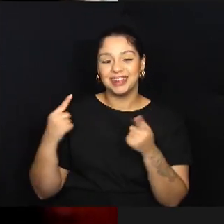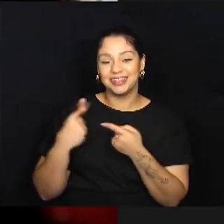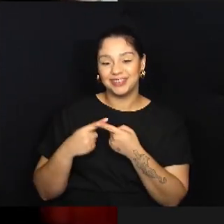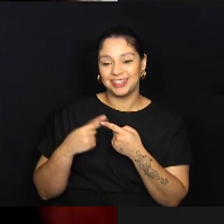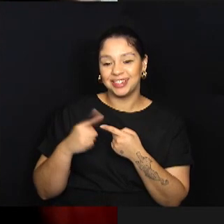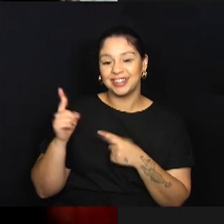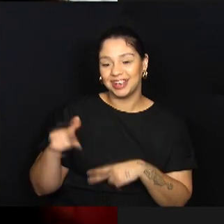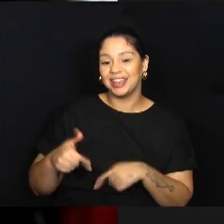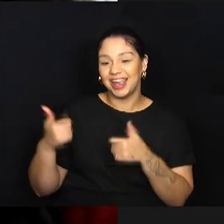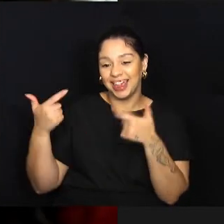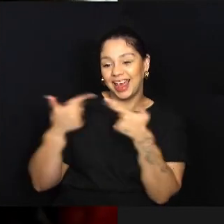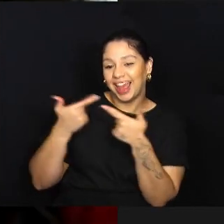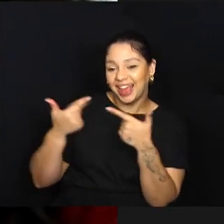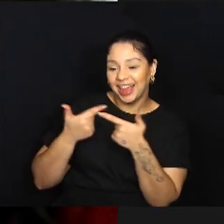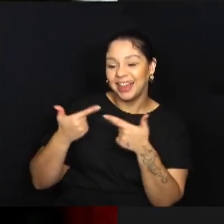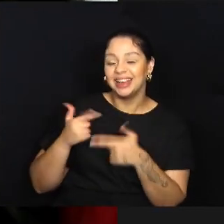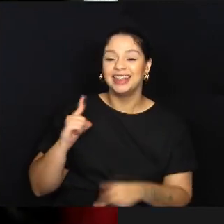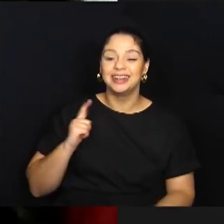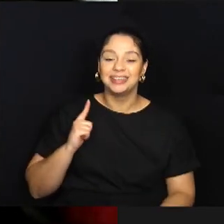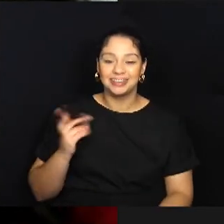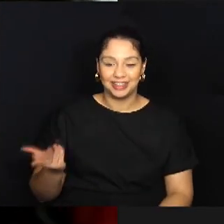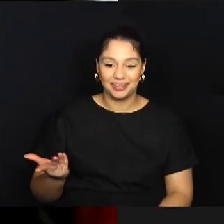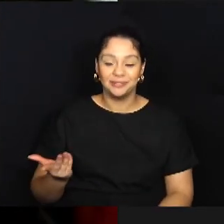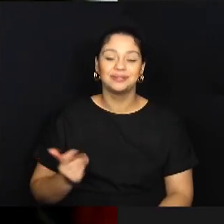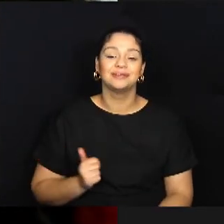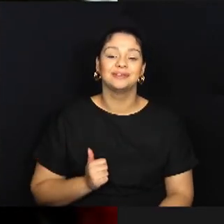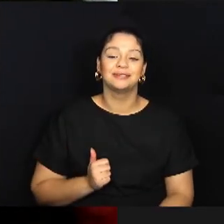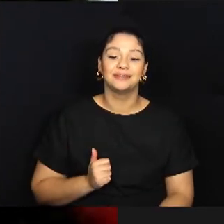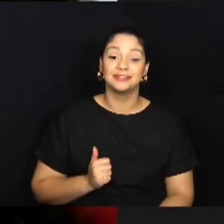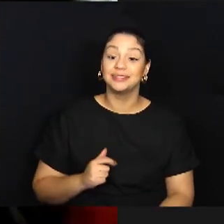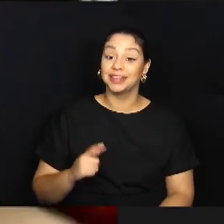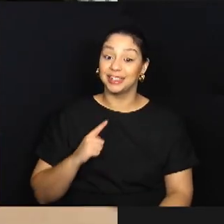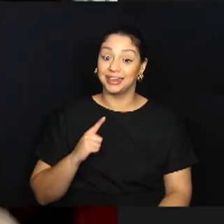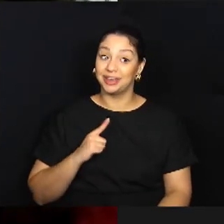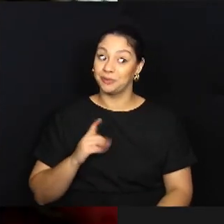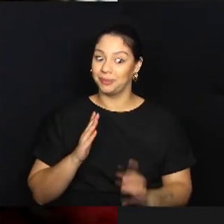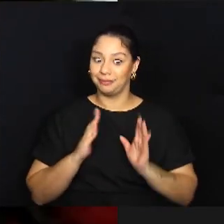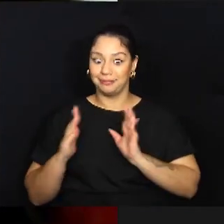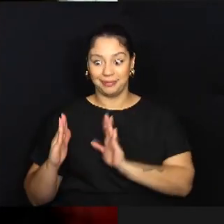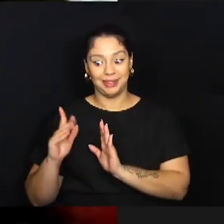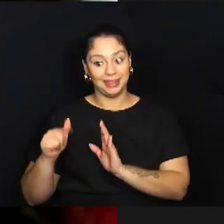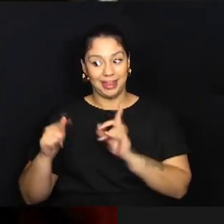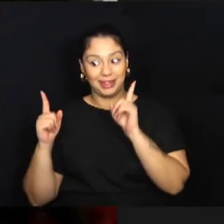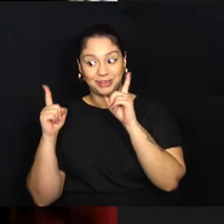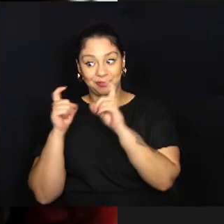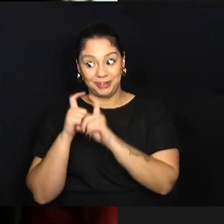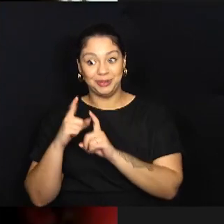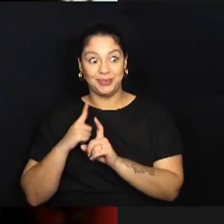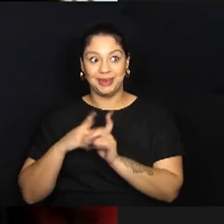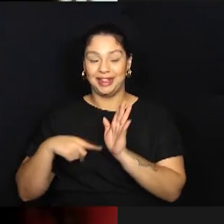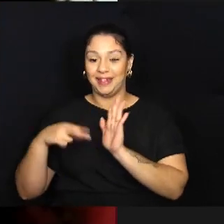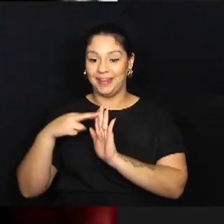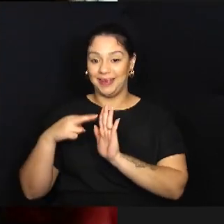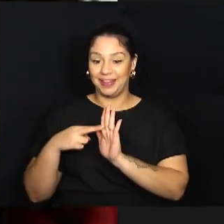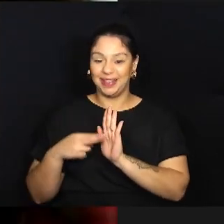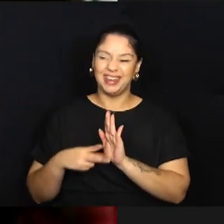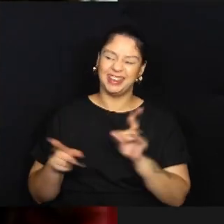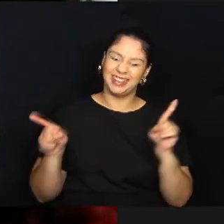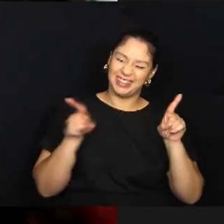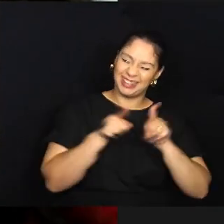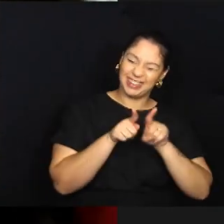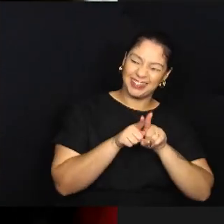são engraçadas, né? Eu tenho meu lado difícil, assim, de ser tão metódica, e o Vanderlei também tem